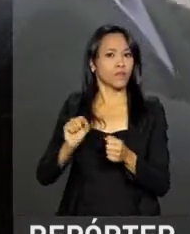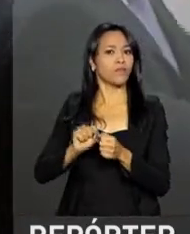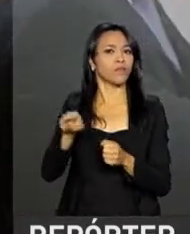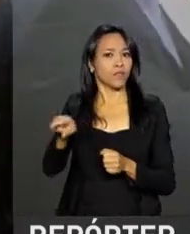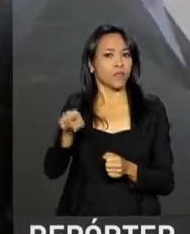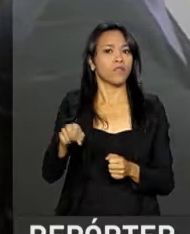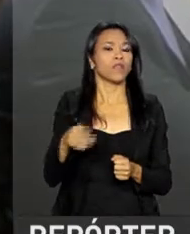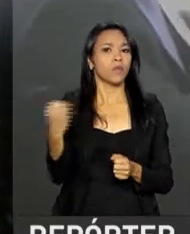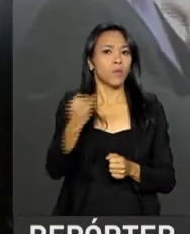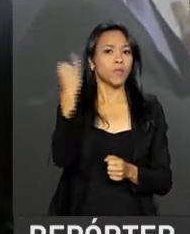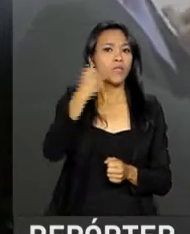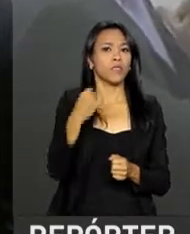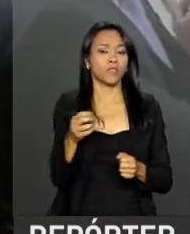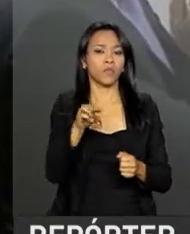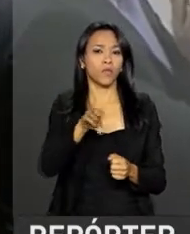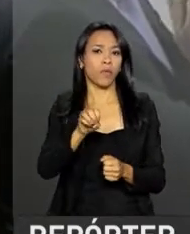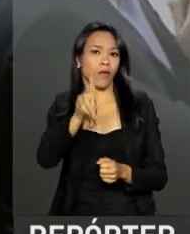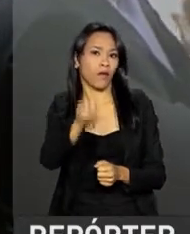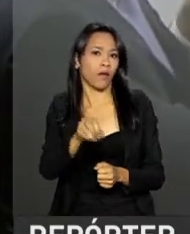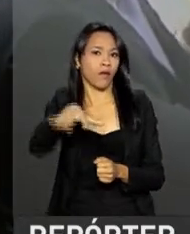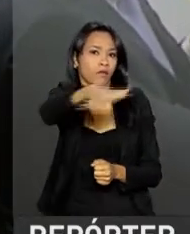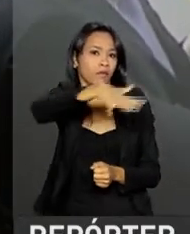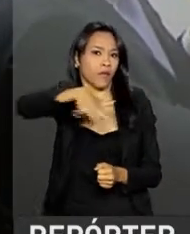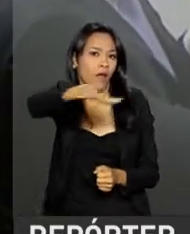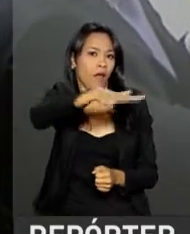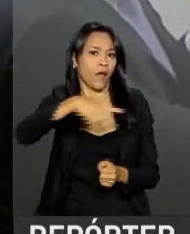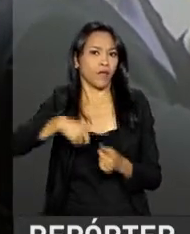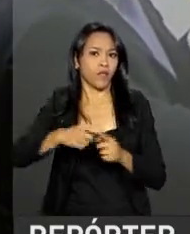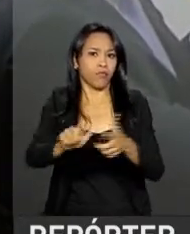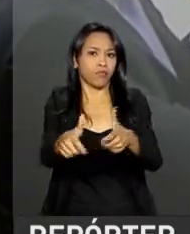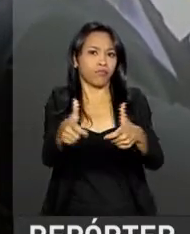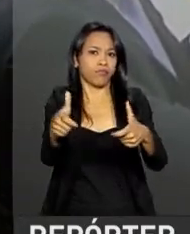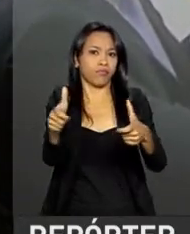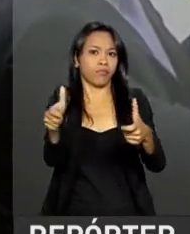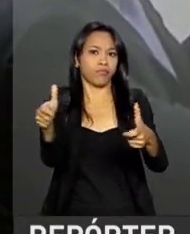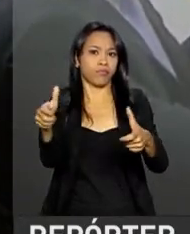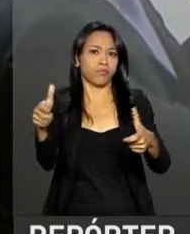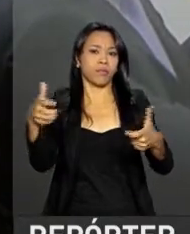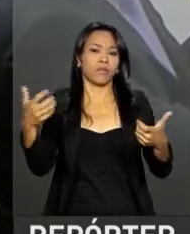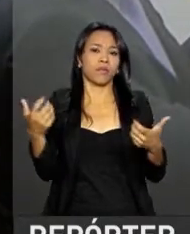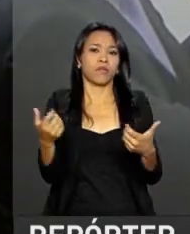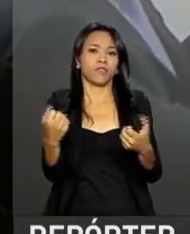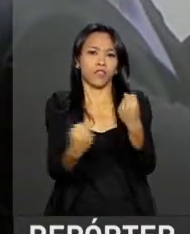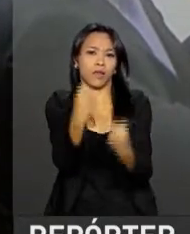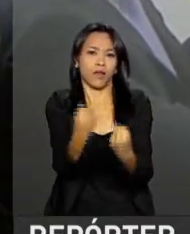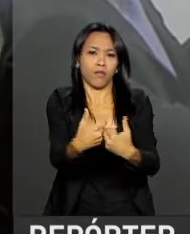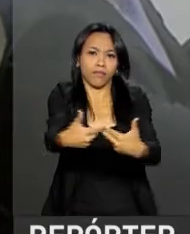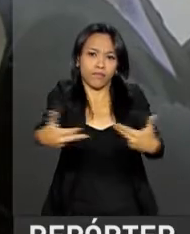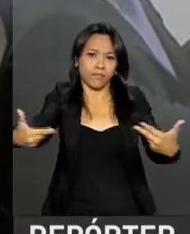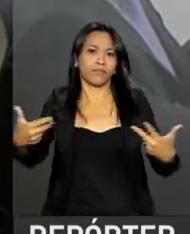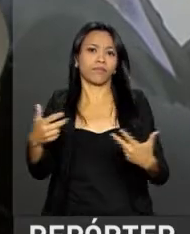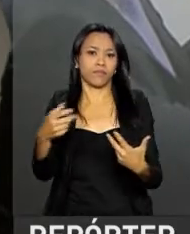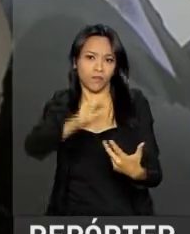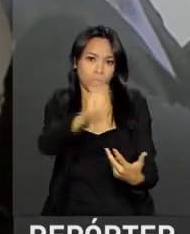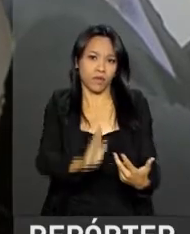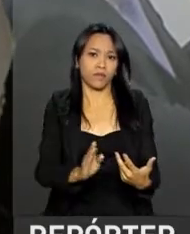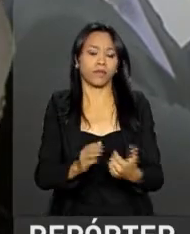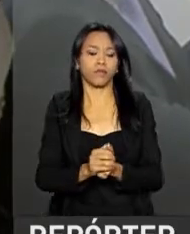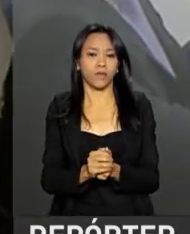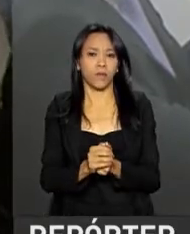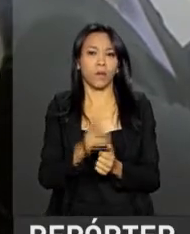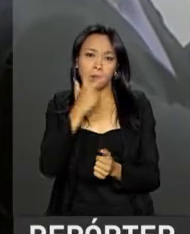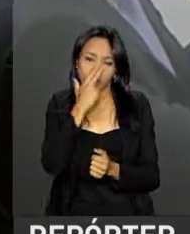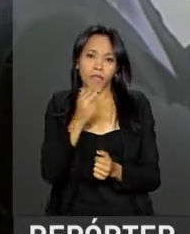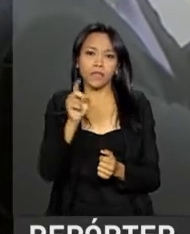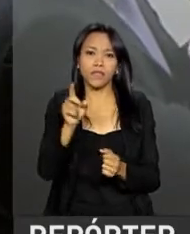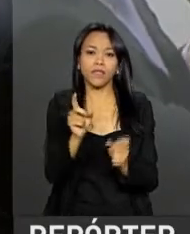vocês. O mercado de automóveis, enfim, veículos automotivos está crescendo, né? Está começando a crescer. Começando a crescer. Parece-me que as exportações